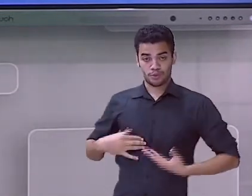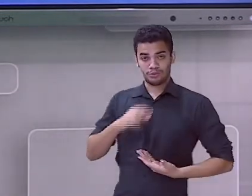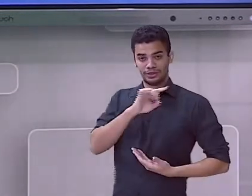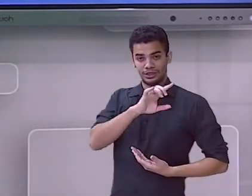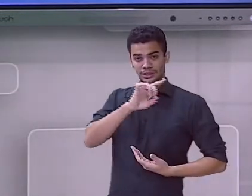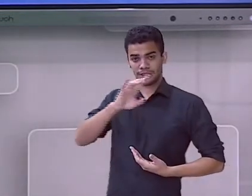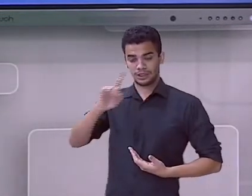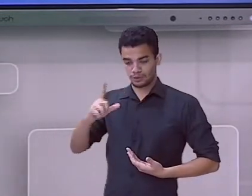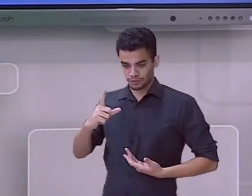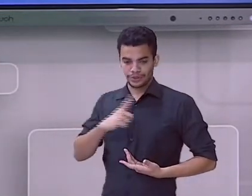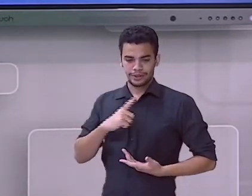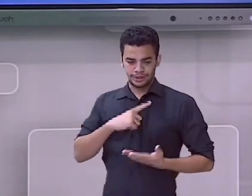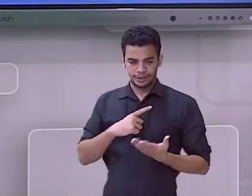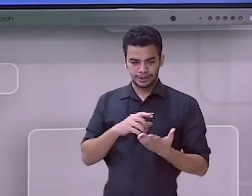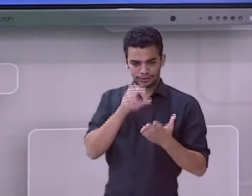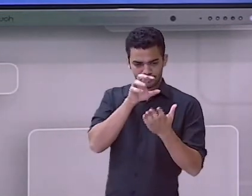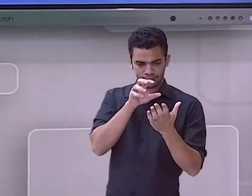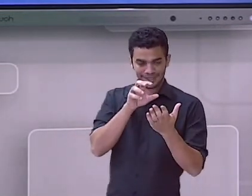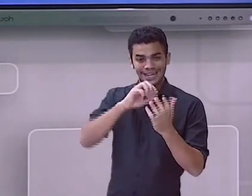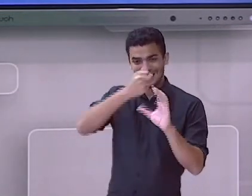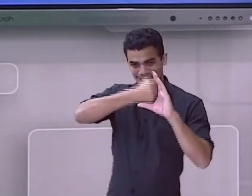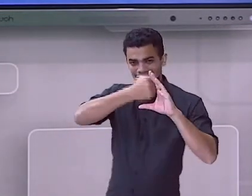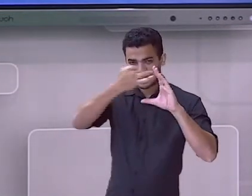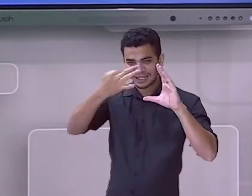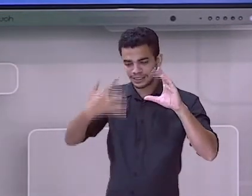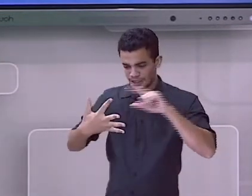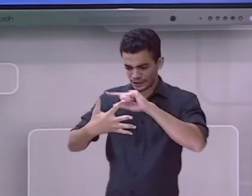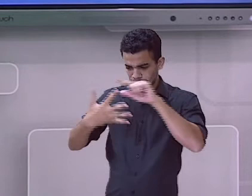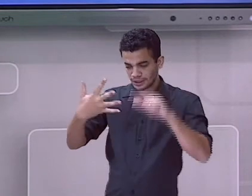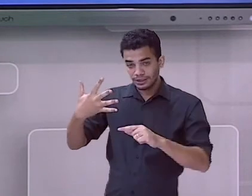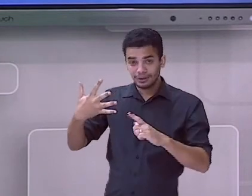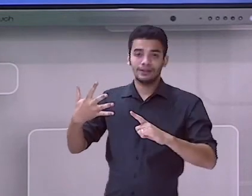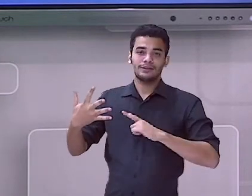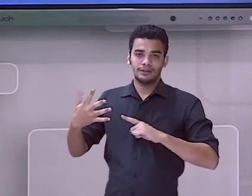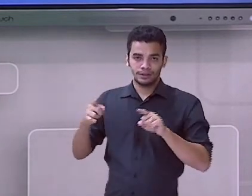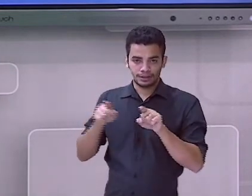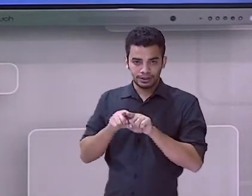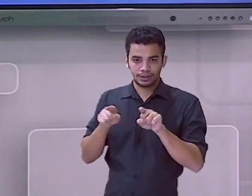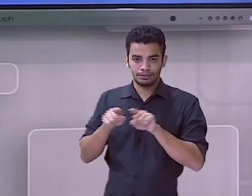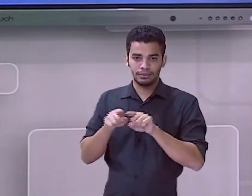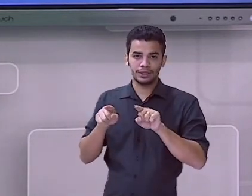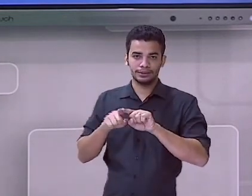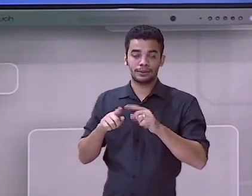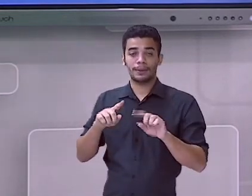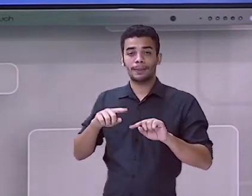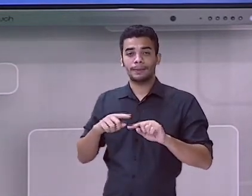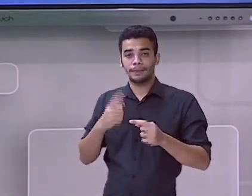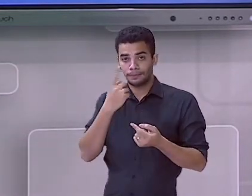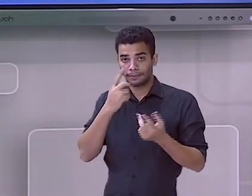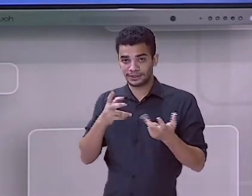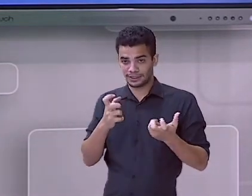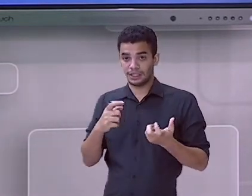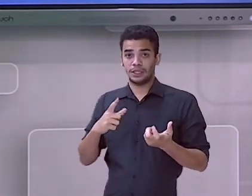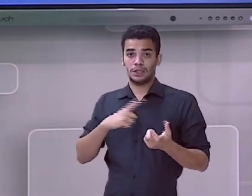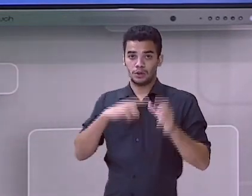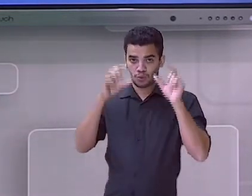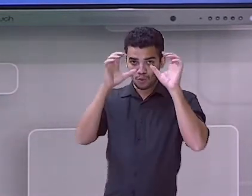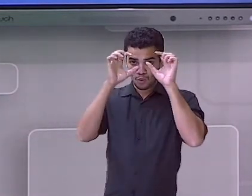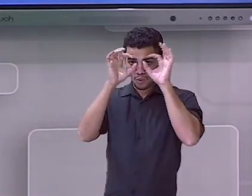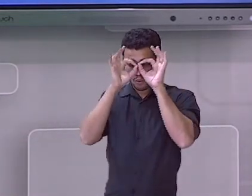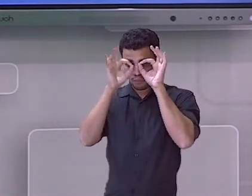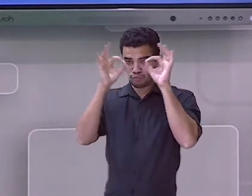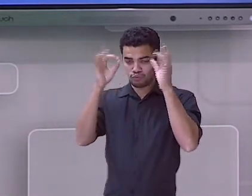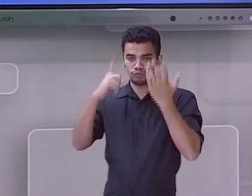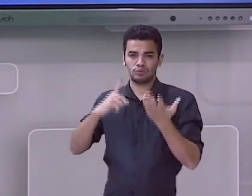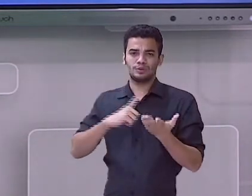partes, né? Eles vão ter 3 pares de patas, os olhos já vão estar